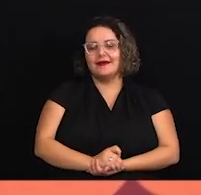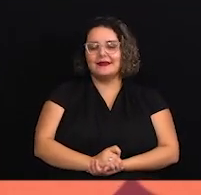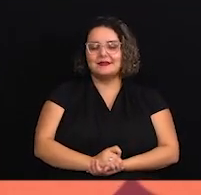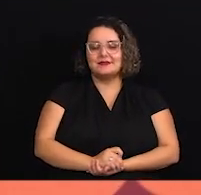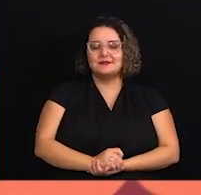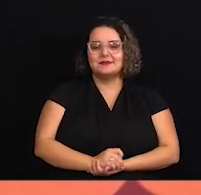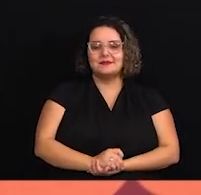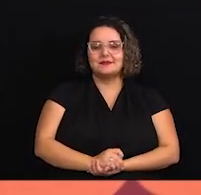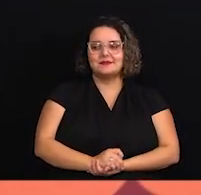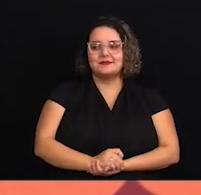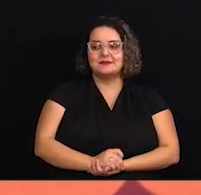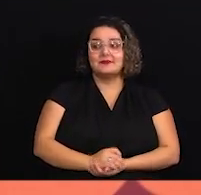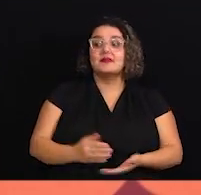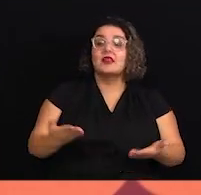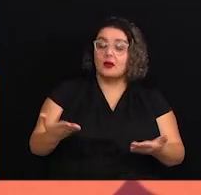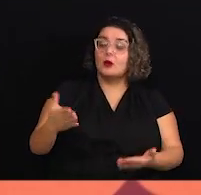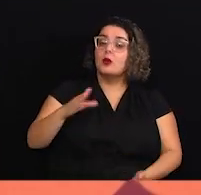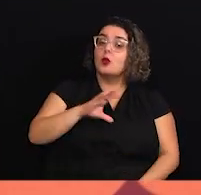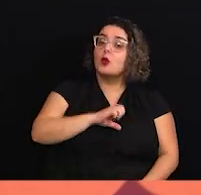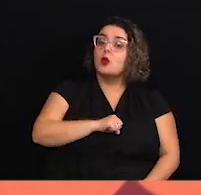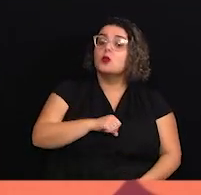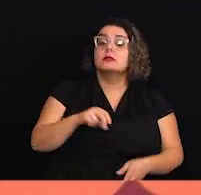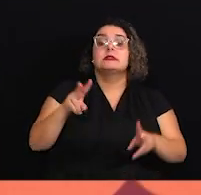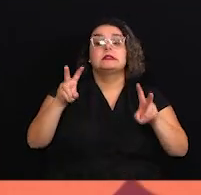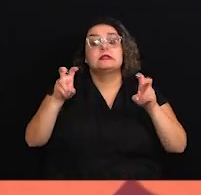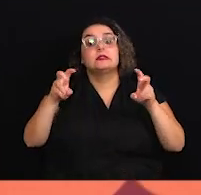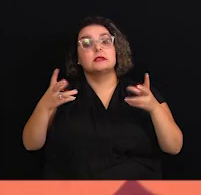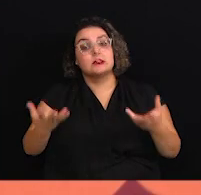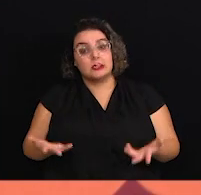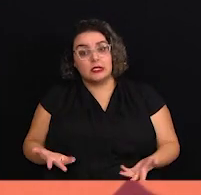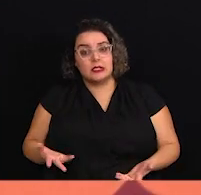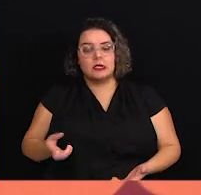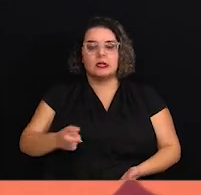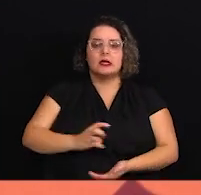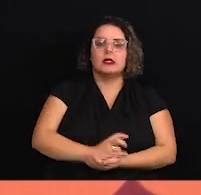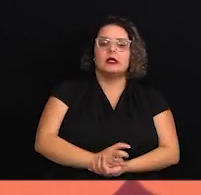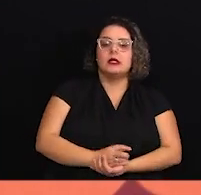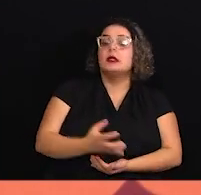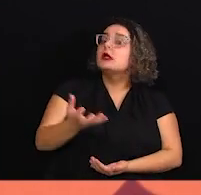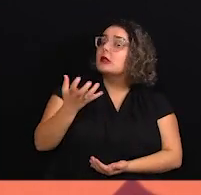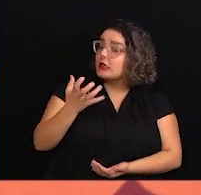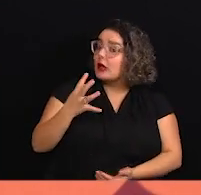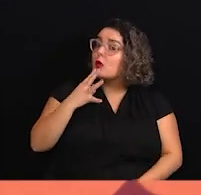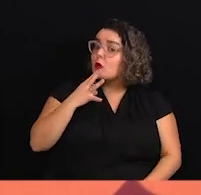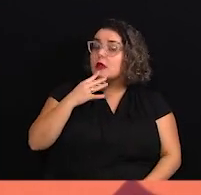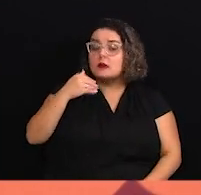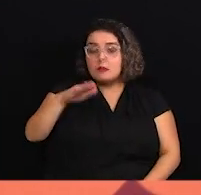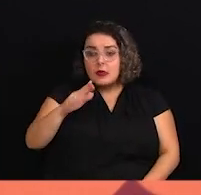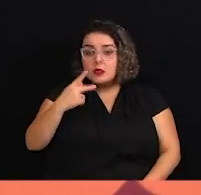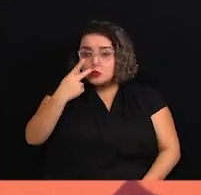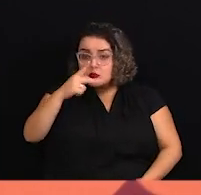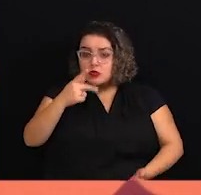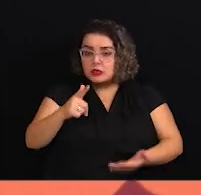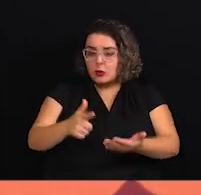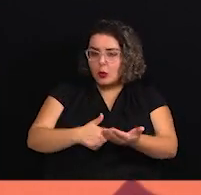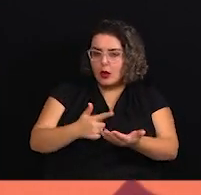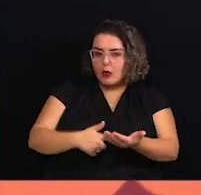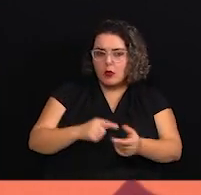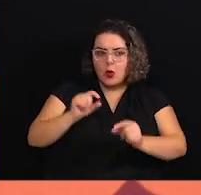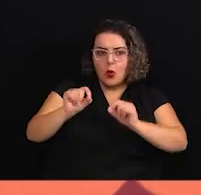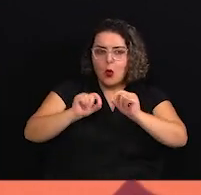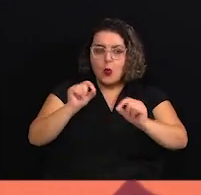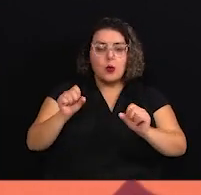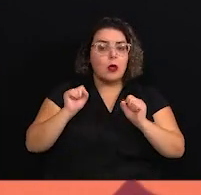Agora, quem, né, gostou da temática e quer conhecer um pouquinho mais sobre o seu livro, né, o que